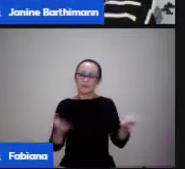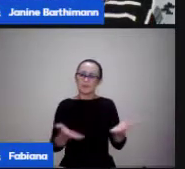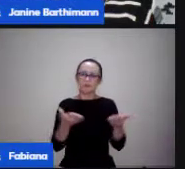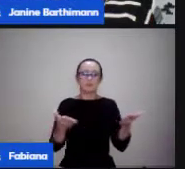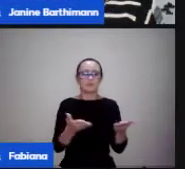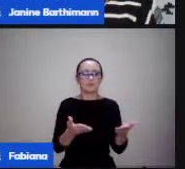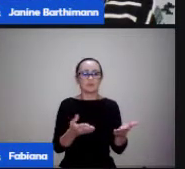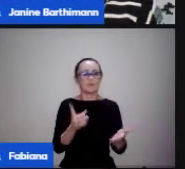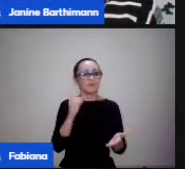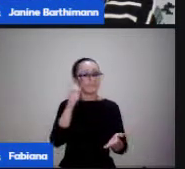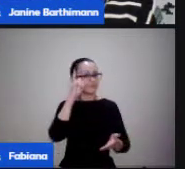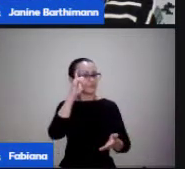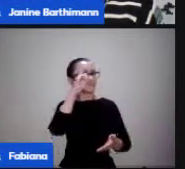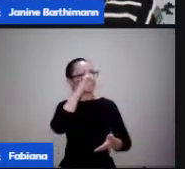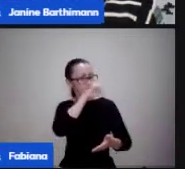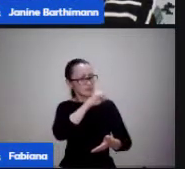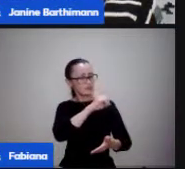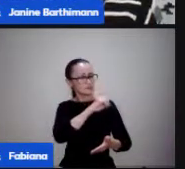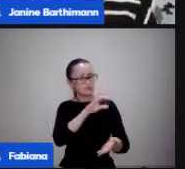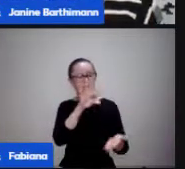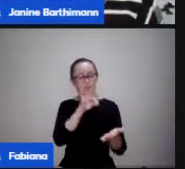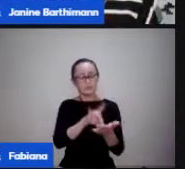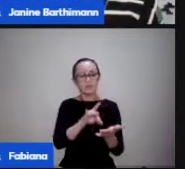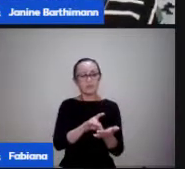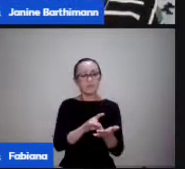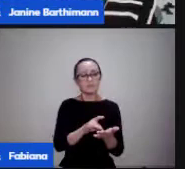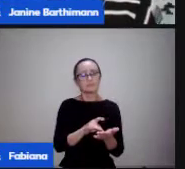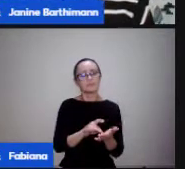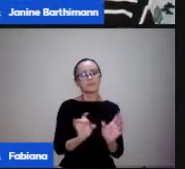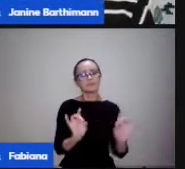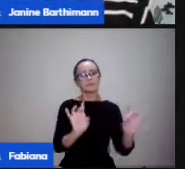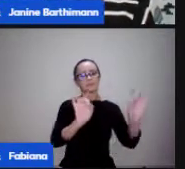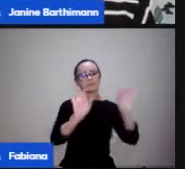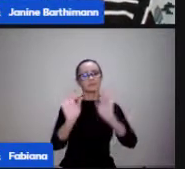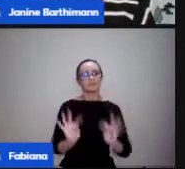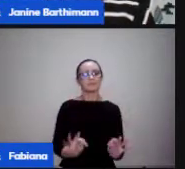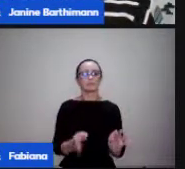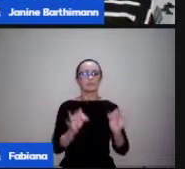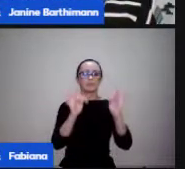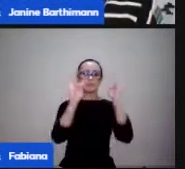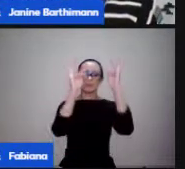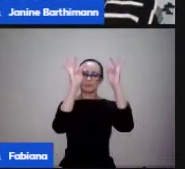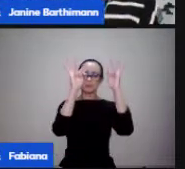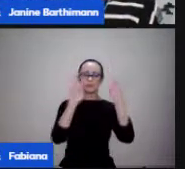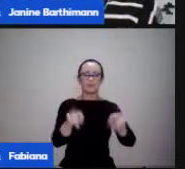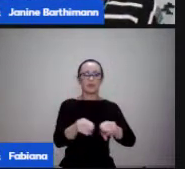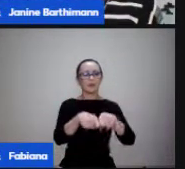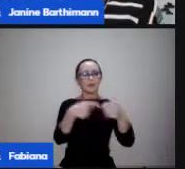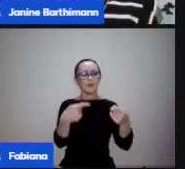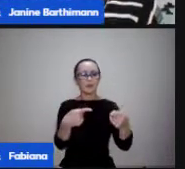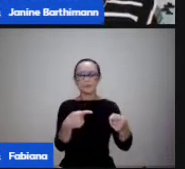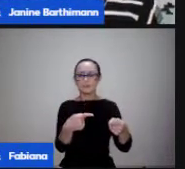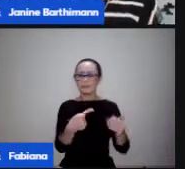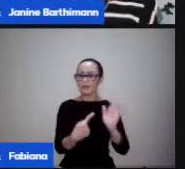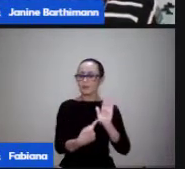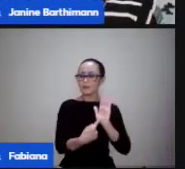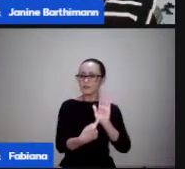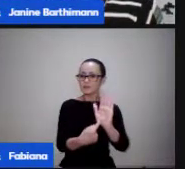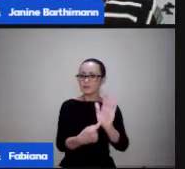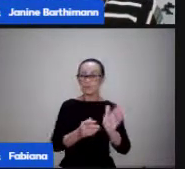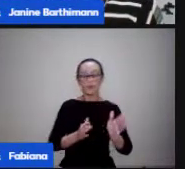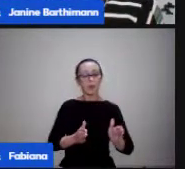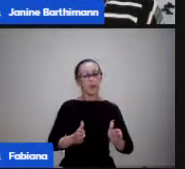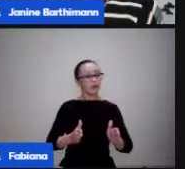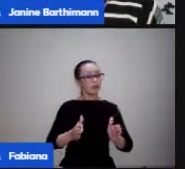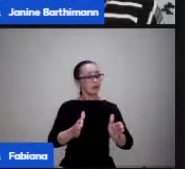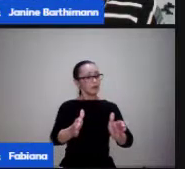nós, né, principalmente na questão das tecnologias, mas mostrou novos caminhos, ou caminhos que a gente já